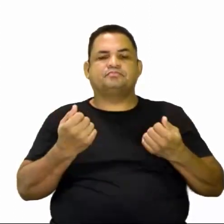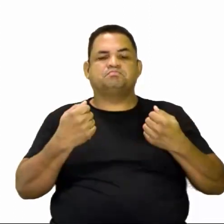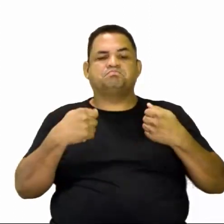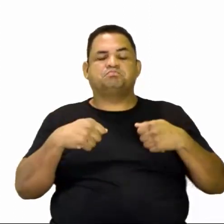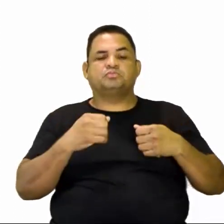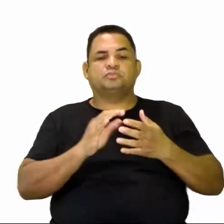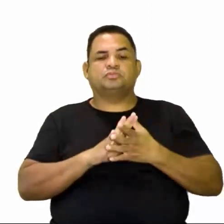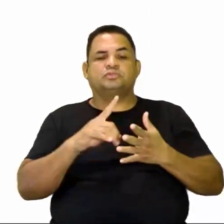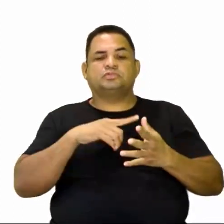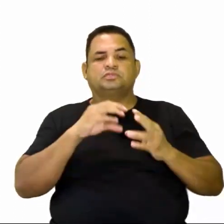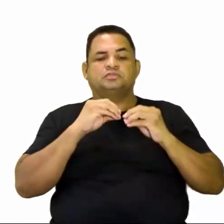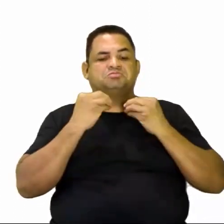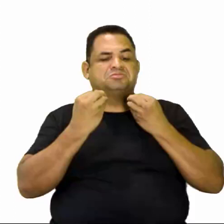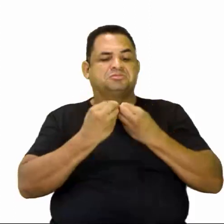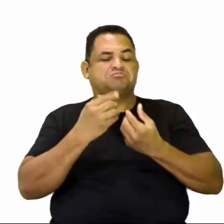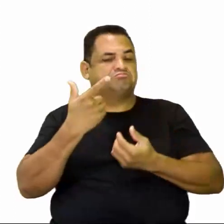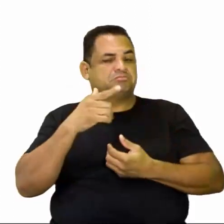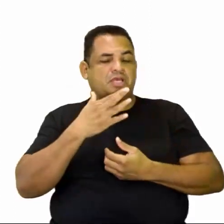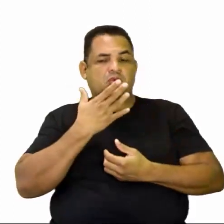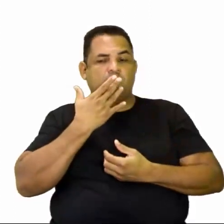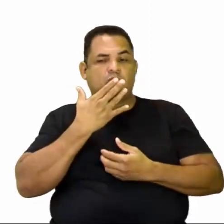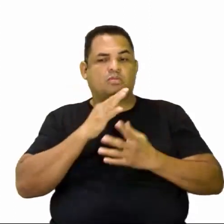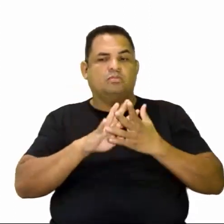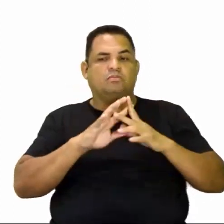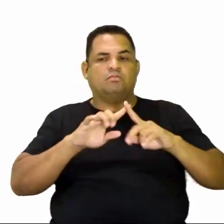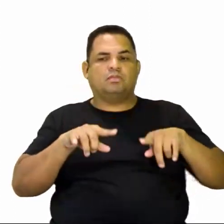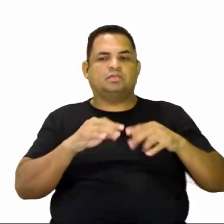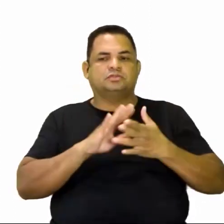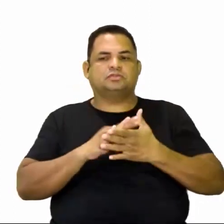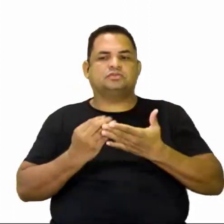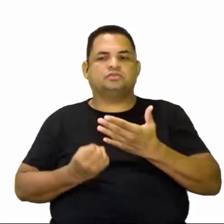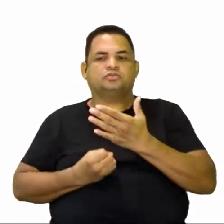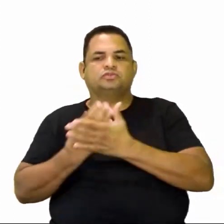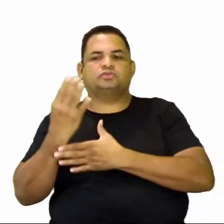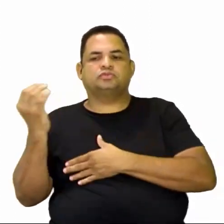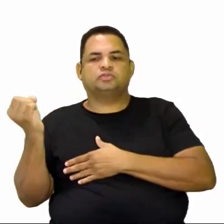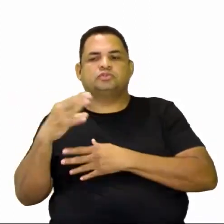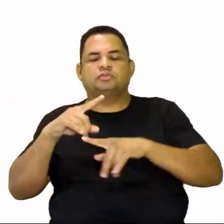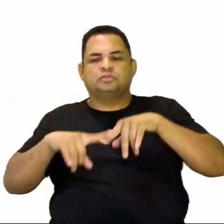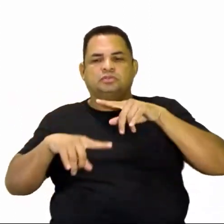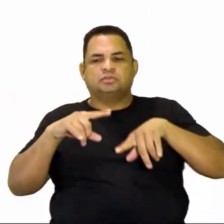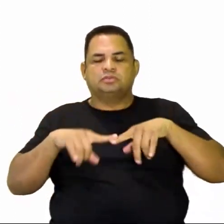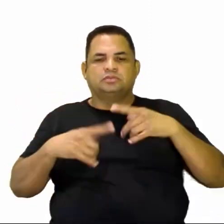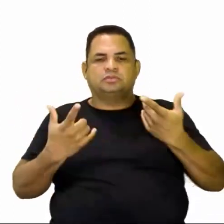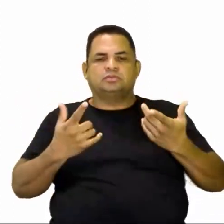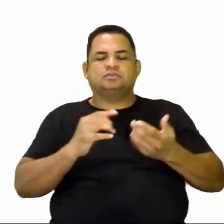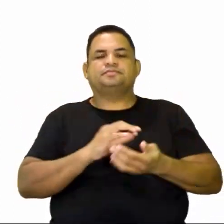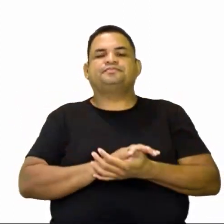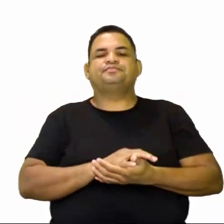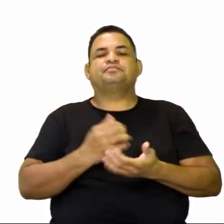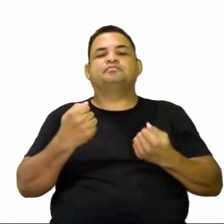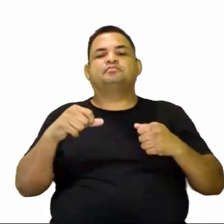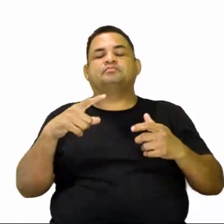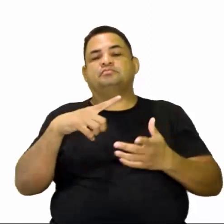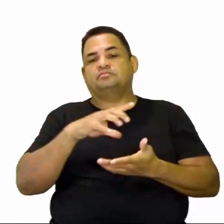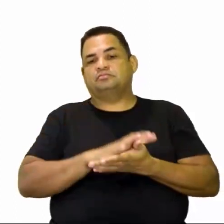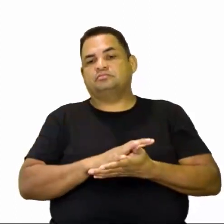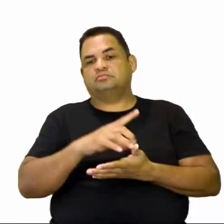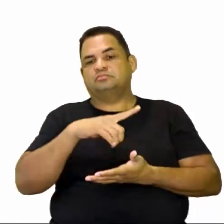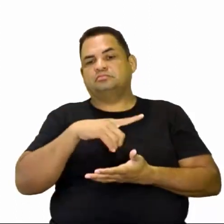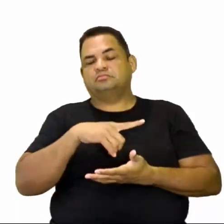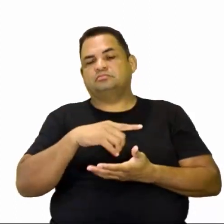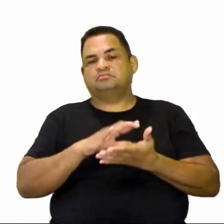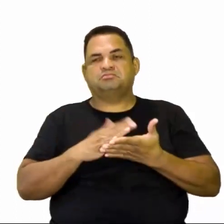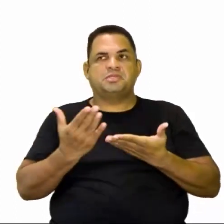ter substâncias incolores, mas quando forma um determinado produto, aquele produto pode obter